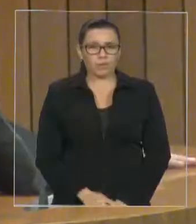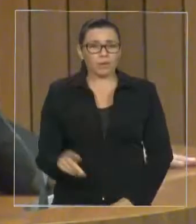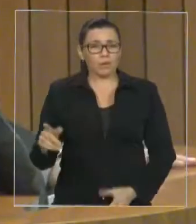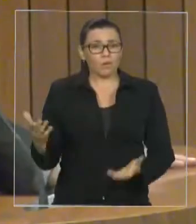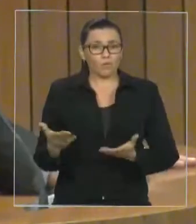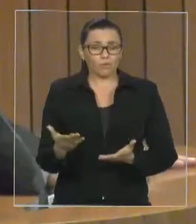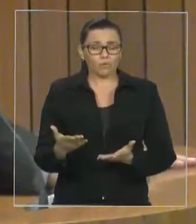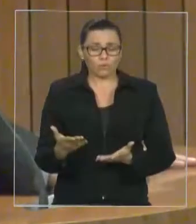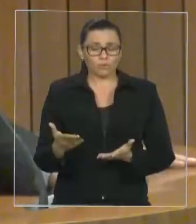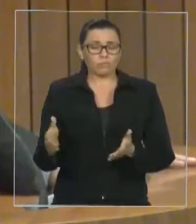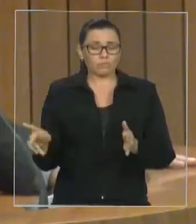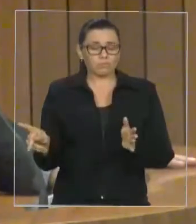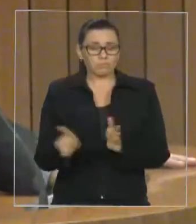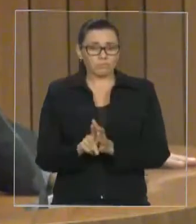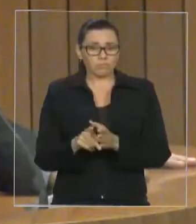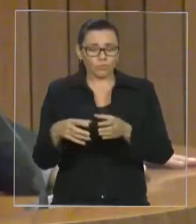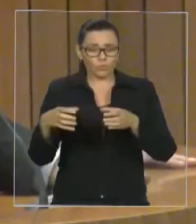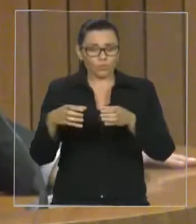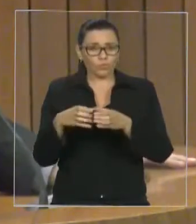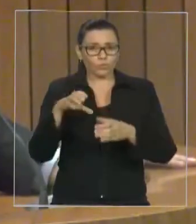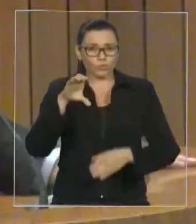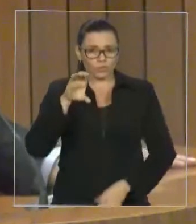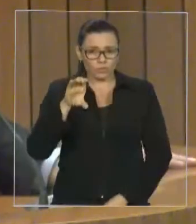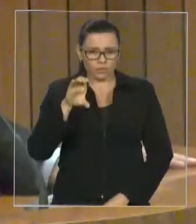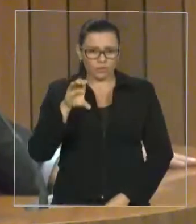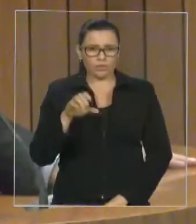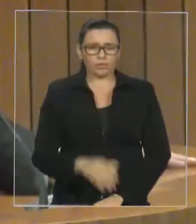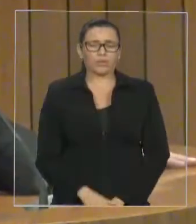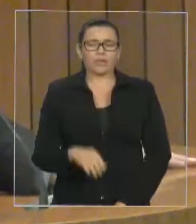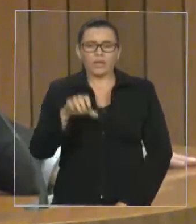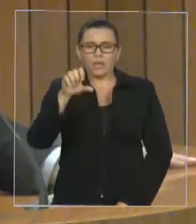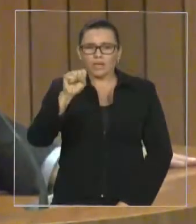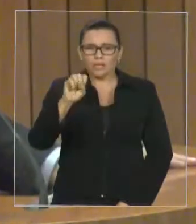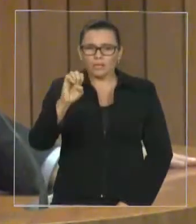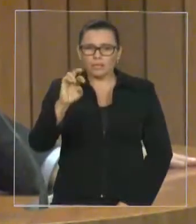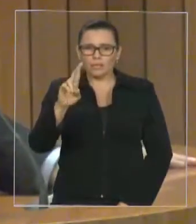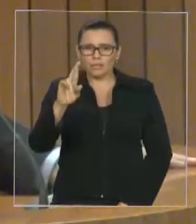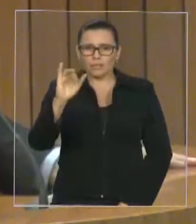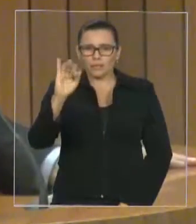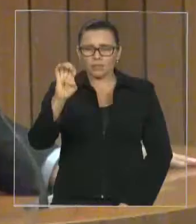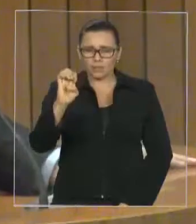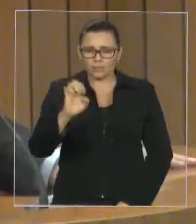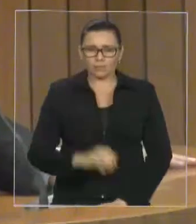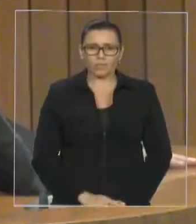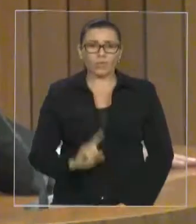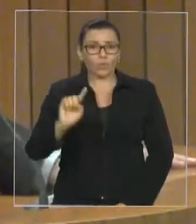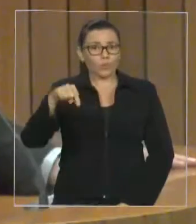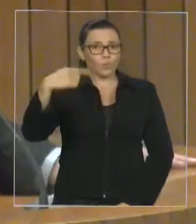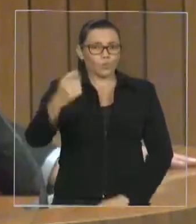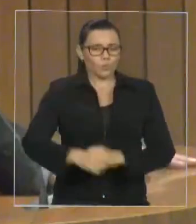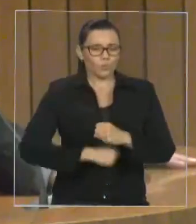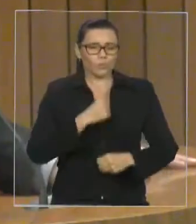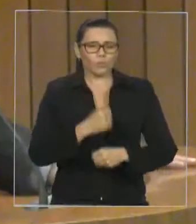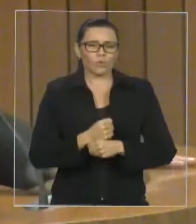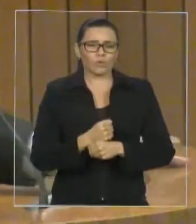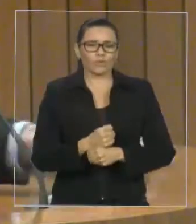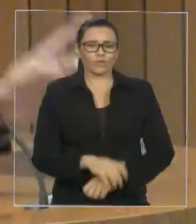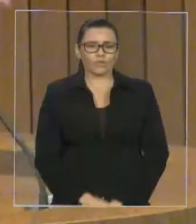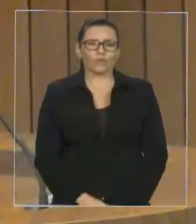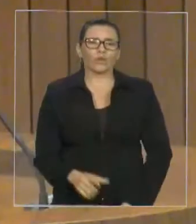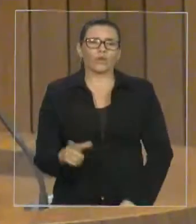está aí, vai disputar no próximo ano a Copa do Nordeste. E o time que tem